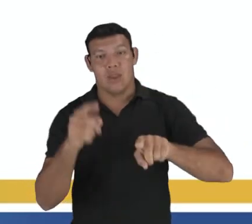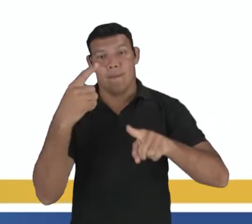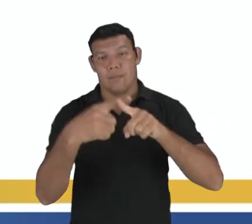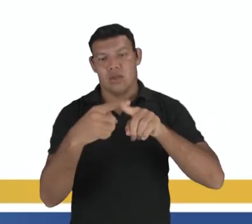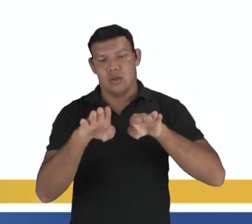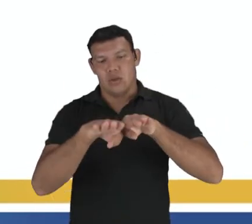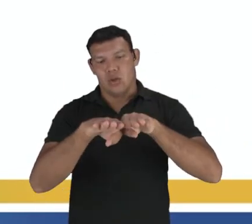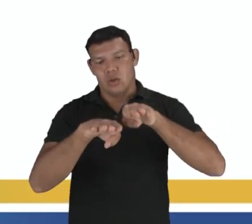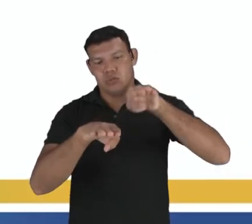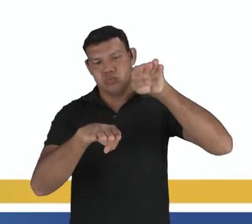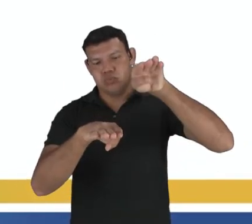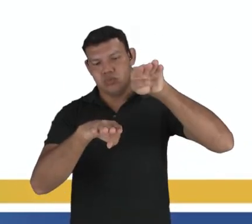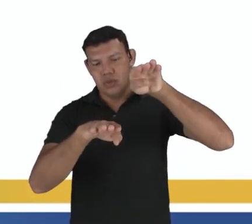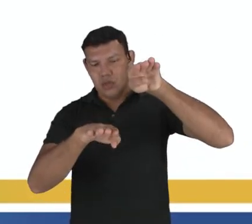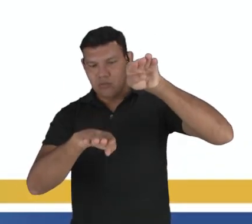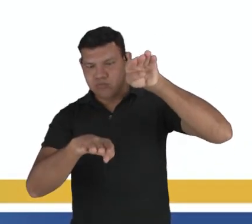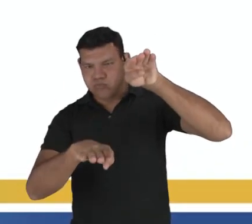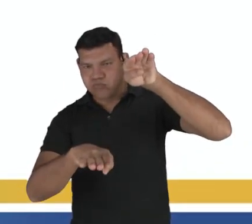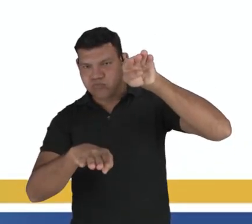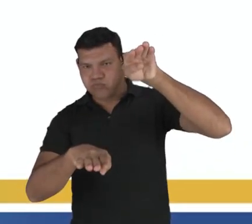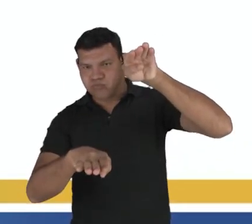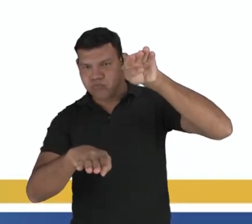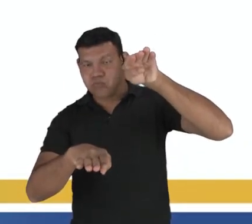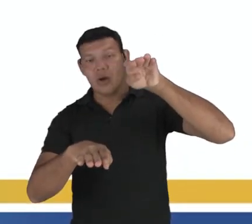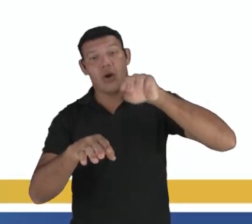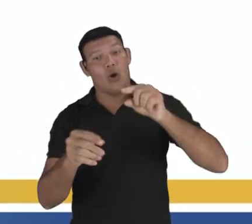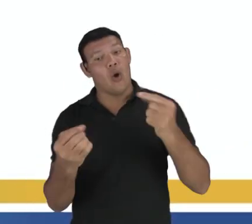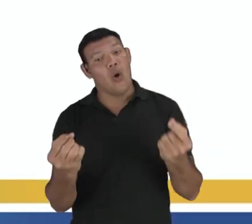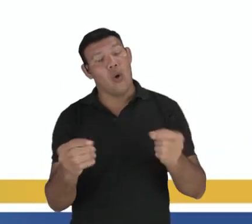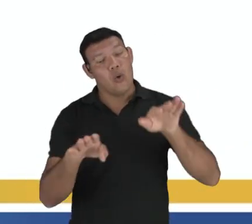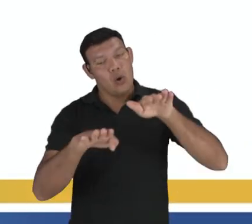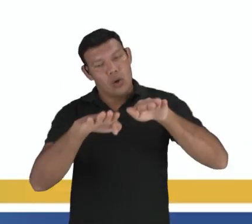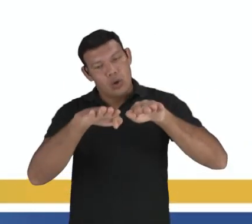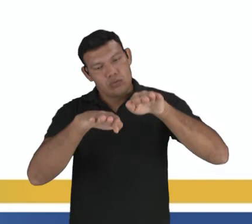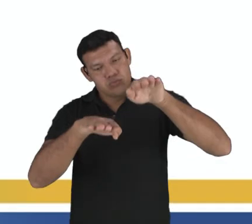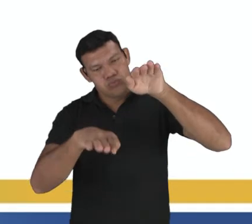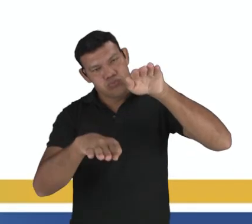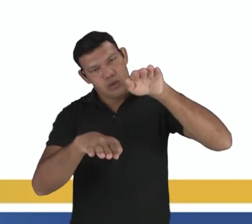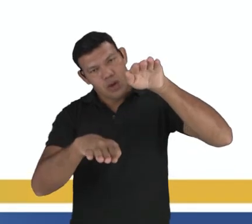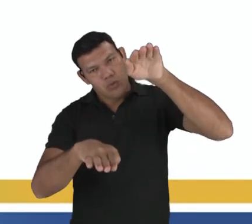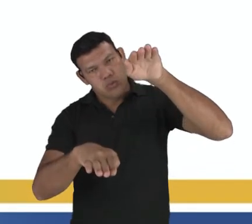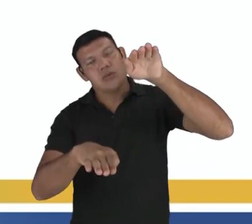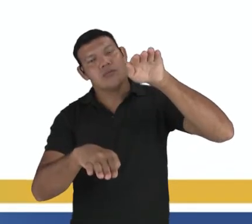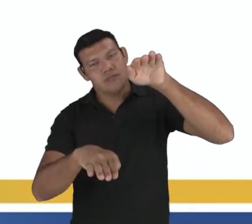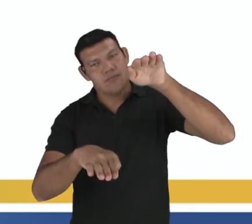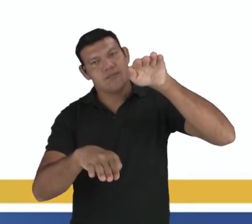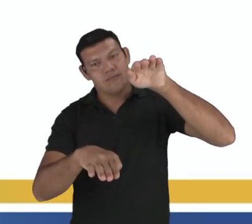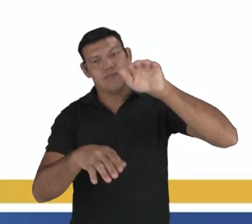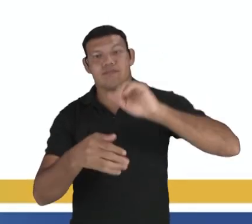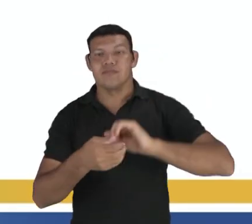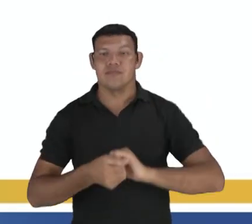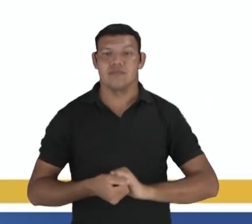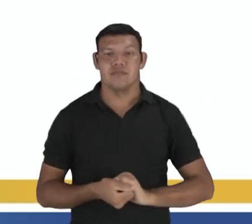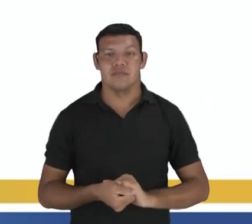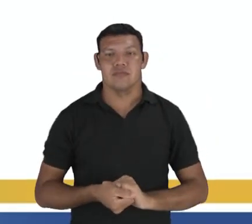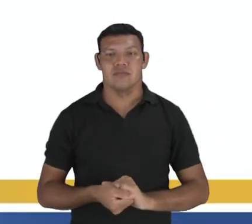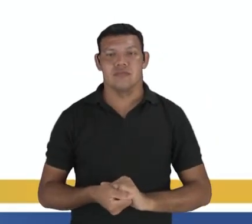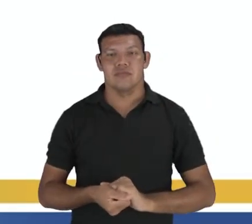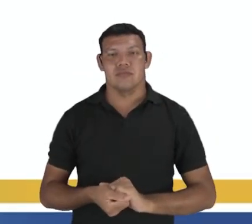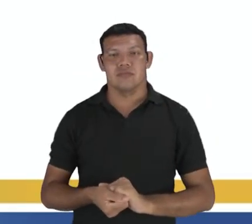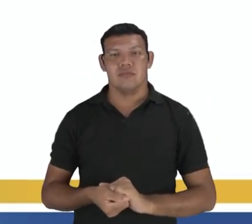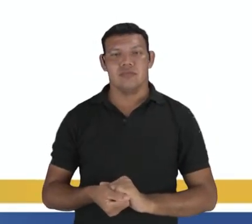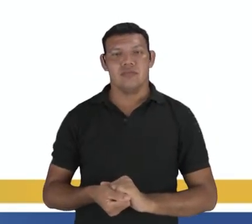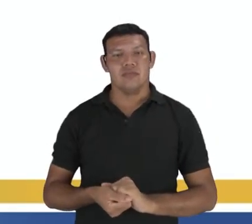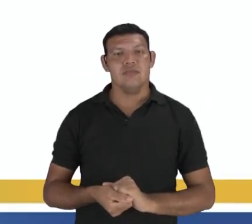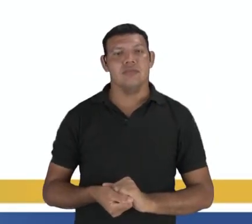uma cresce, a outra vai decrescer, ou à medida que uma decrescer, a outra deve